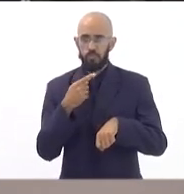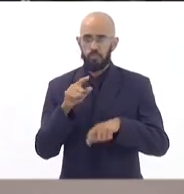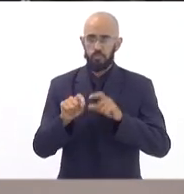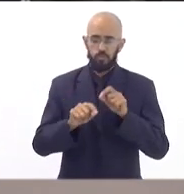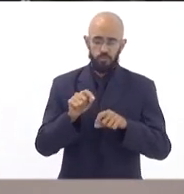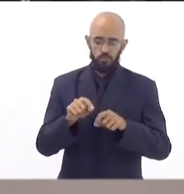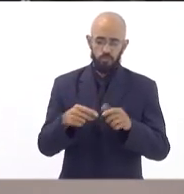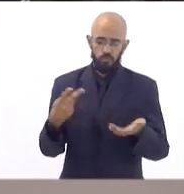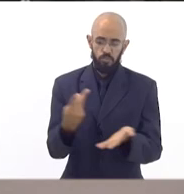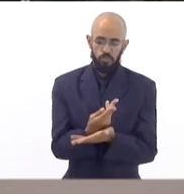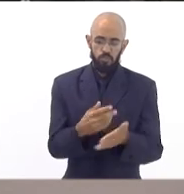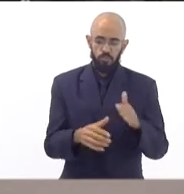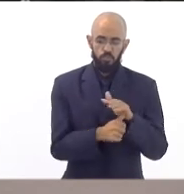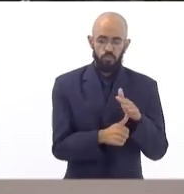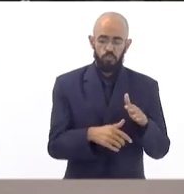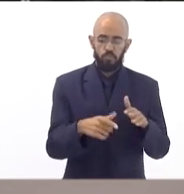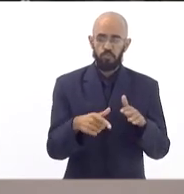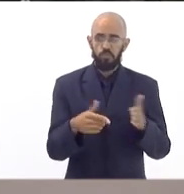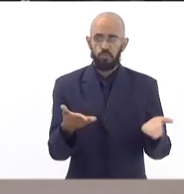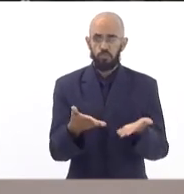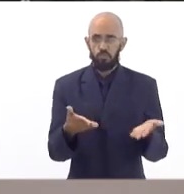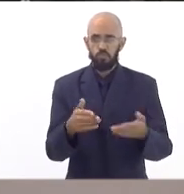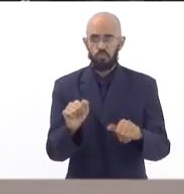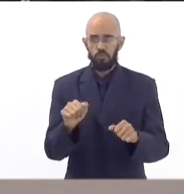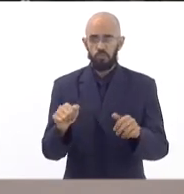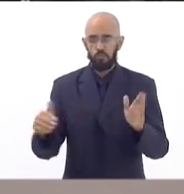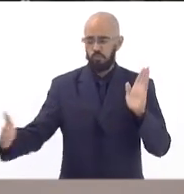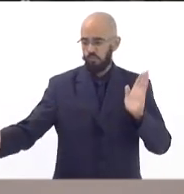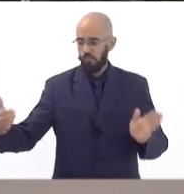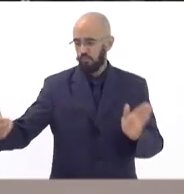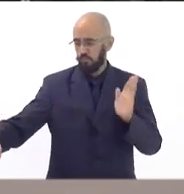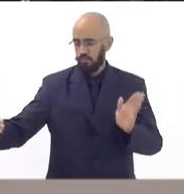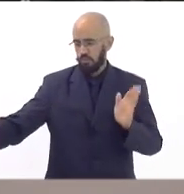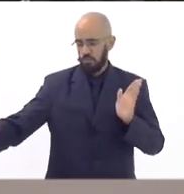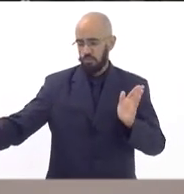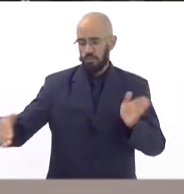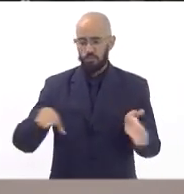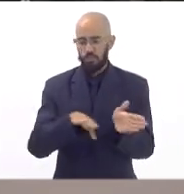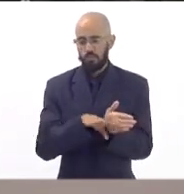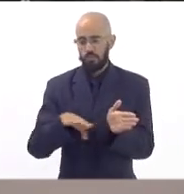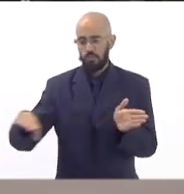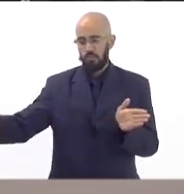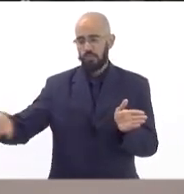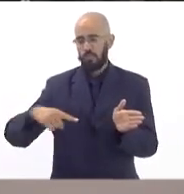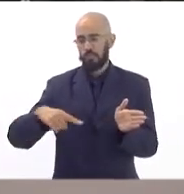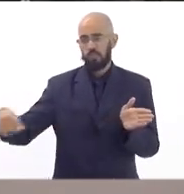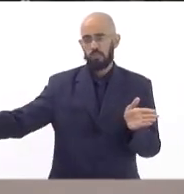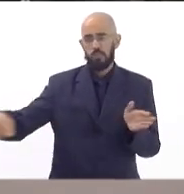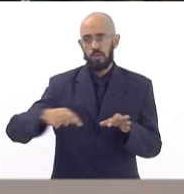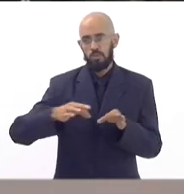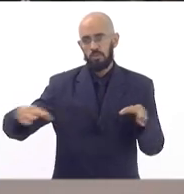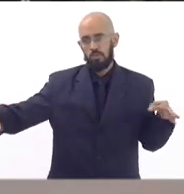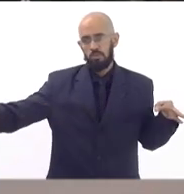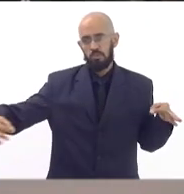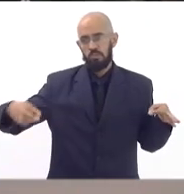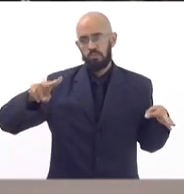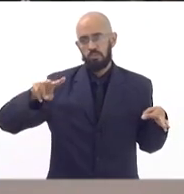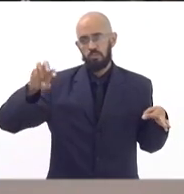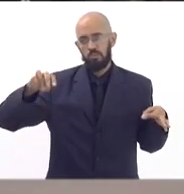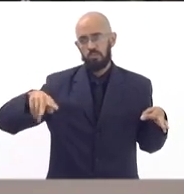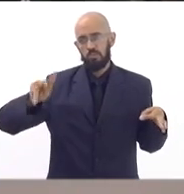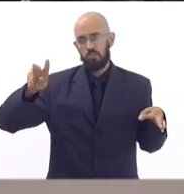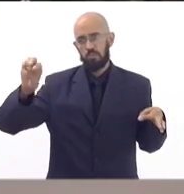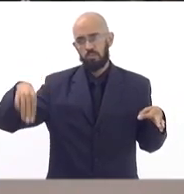acontecer um furto entre o a estação tal e tal que é um é um raio de 2 Km EA